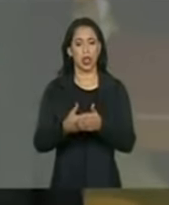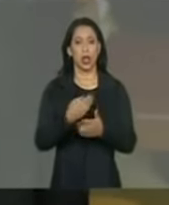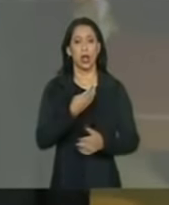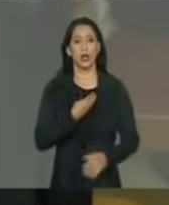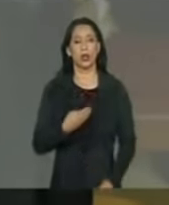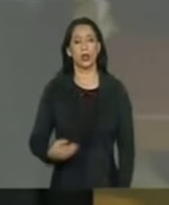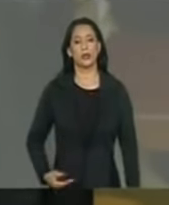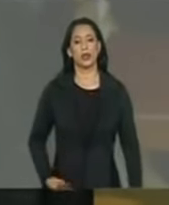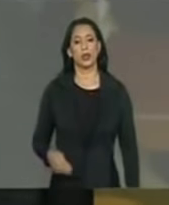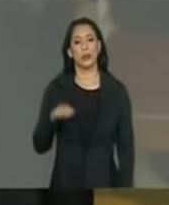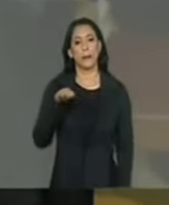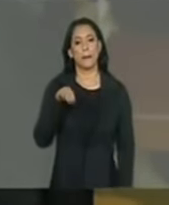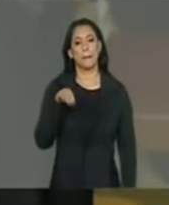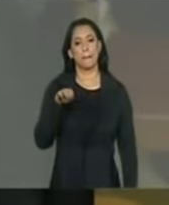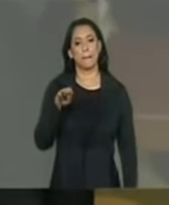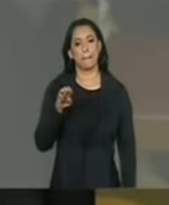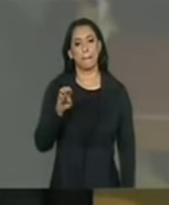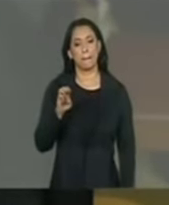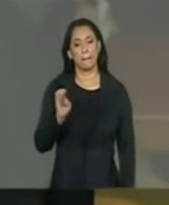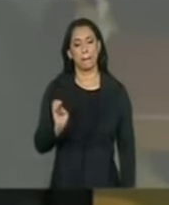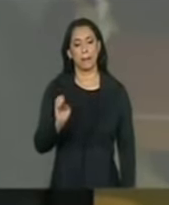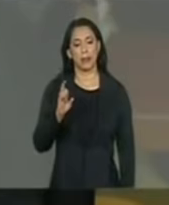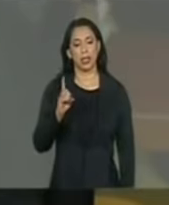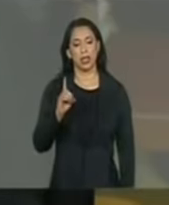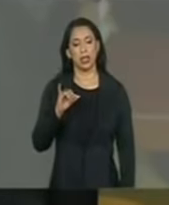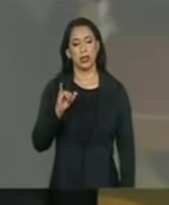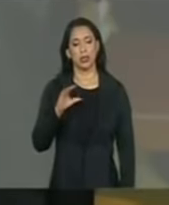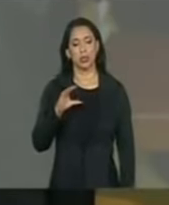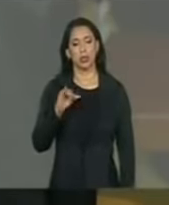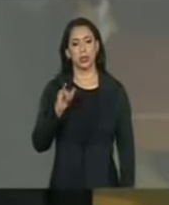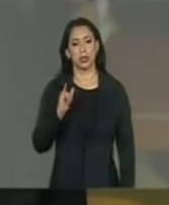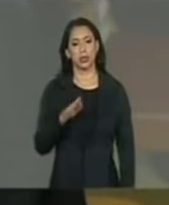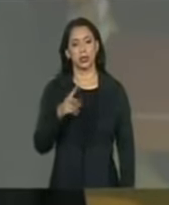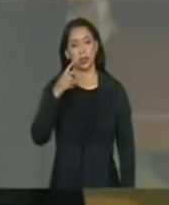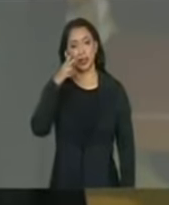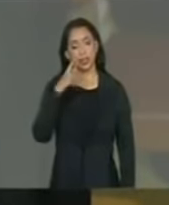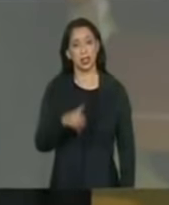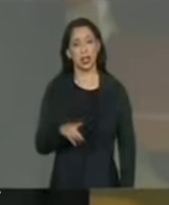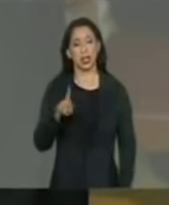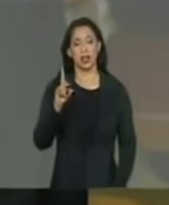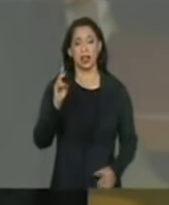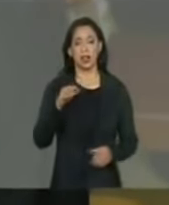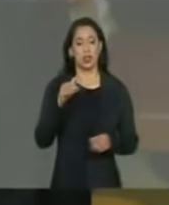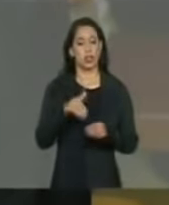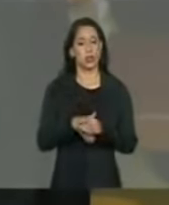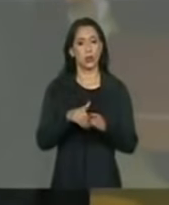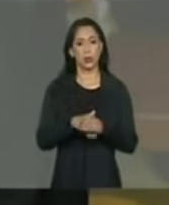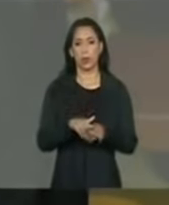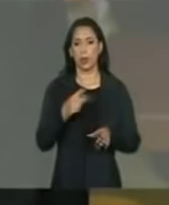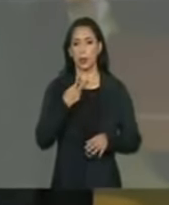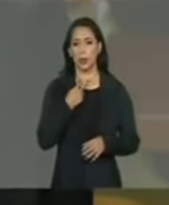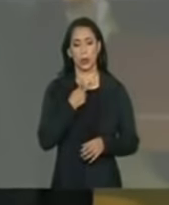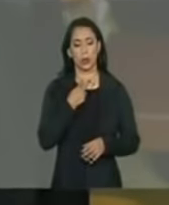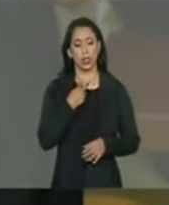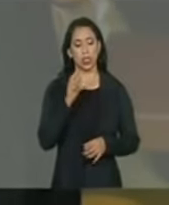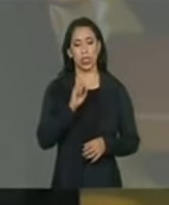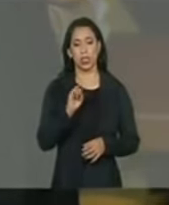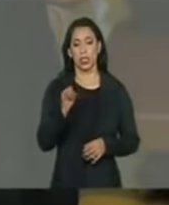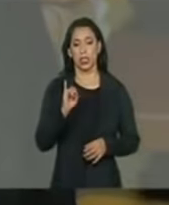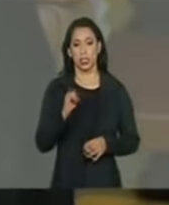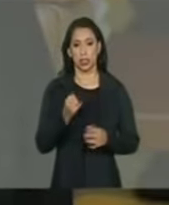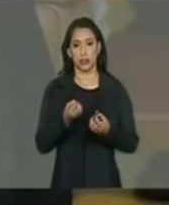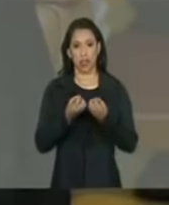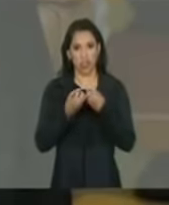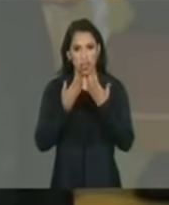é para gerar situação de inelegibilidade um simples recebimento de uma denúncia por alegado